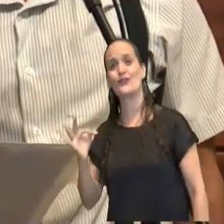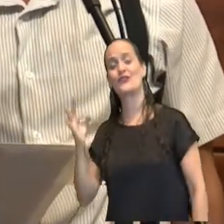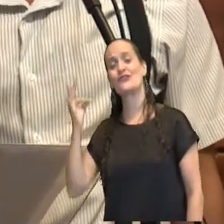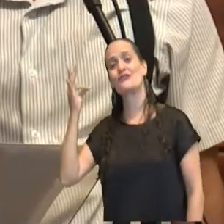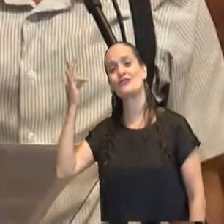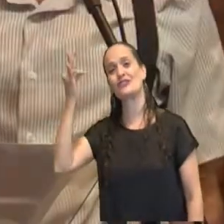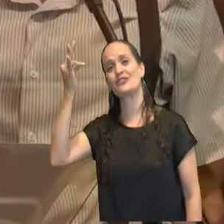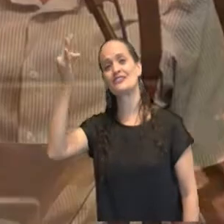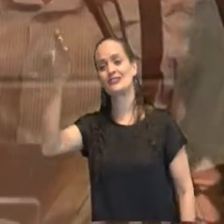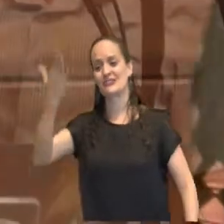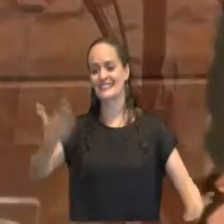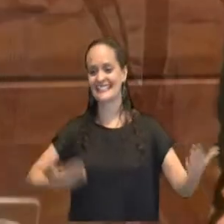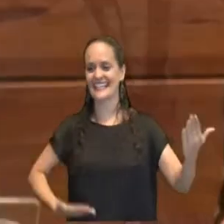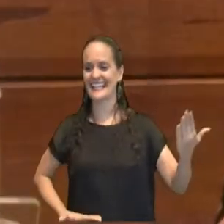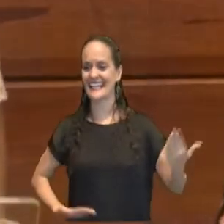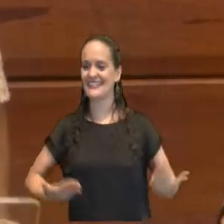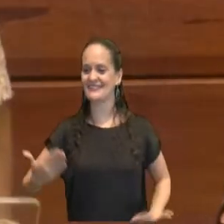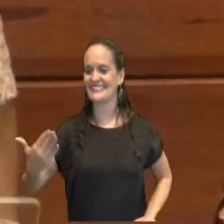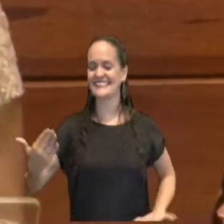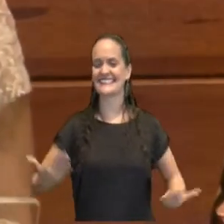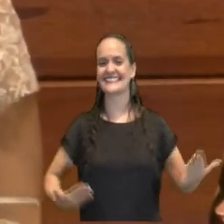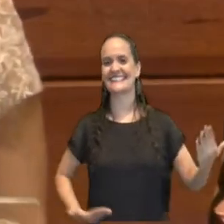futuro para Te